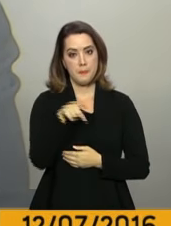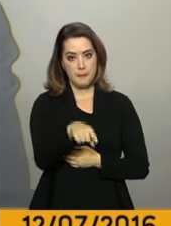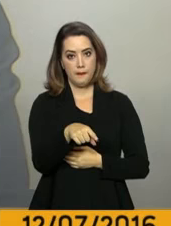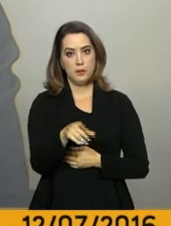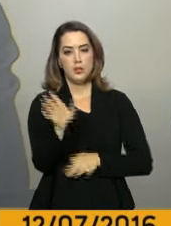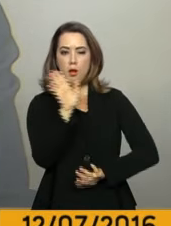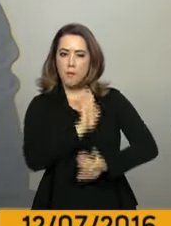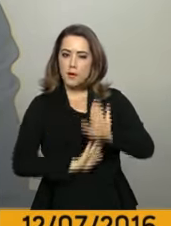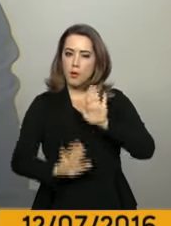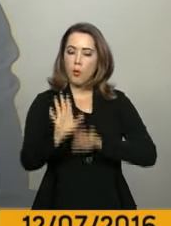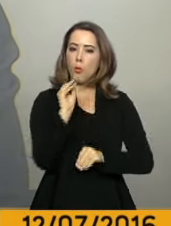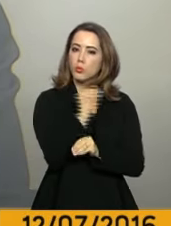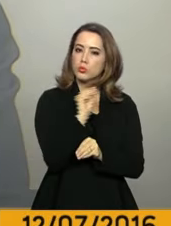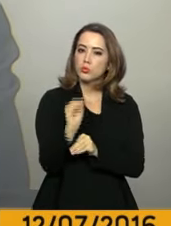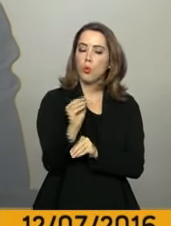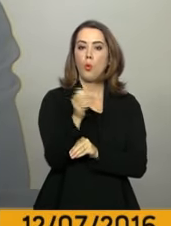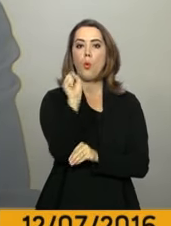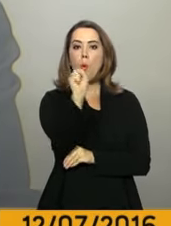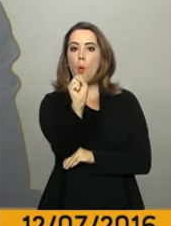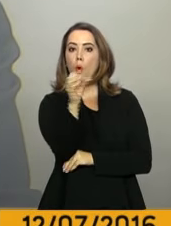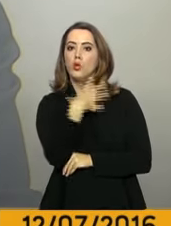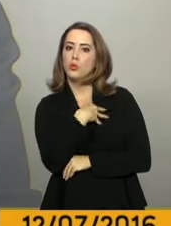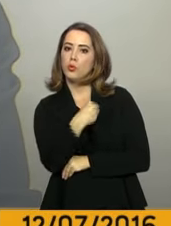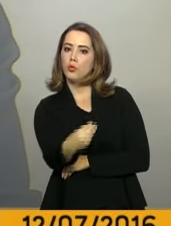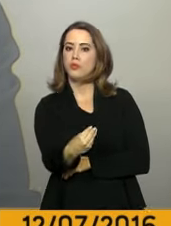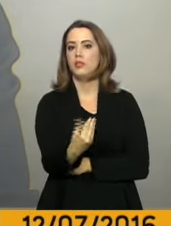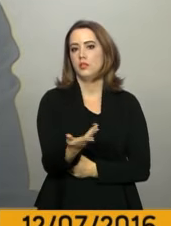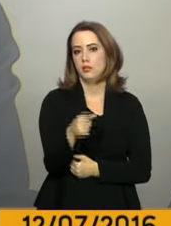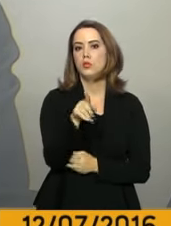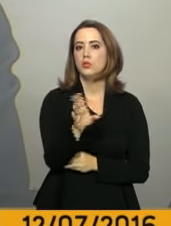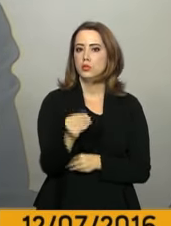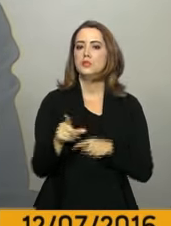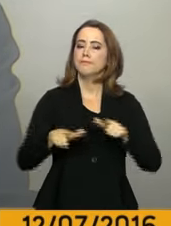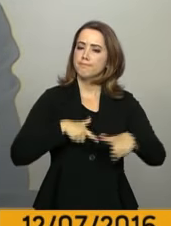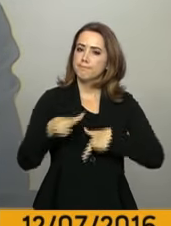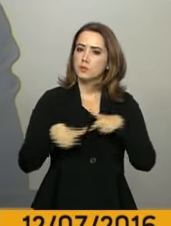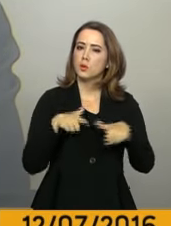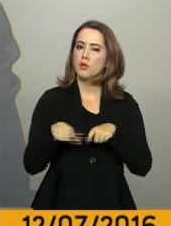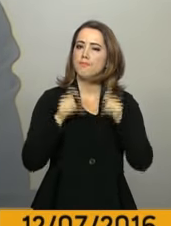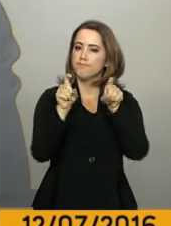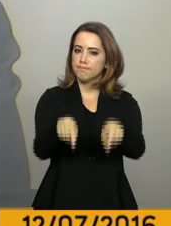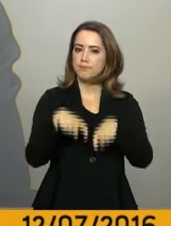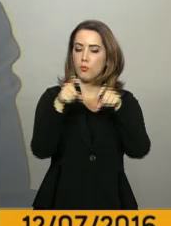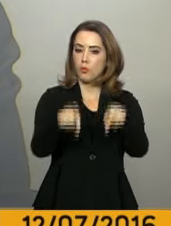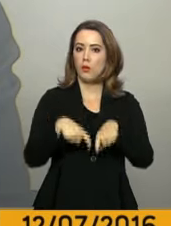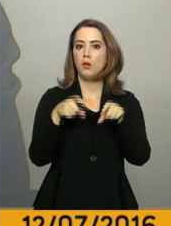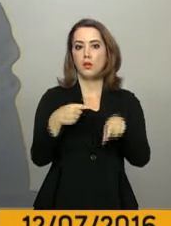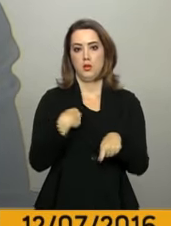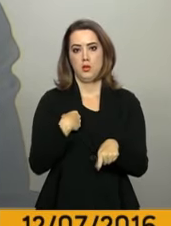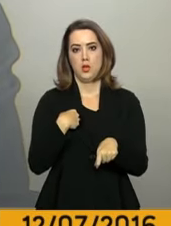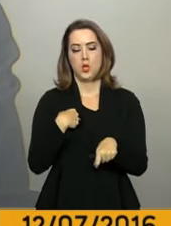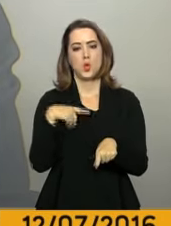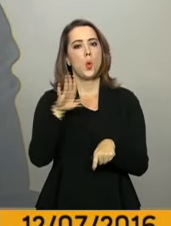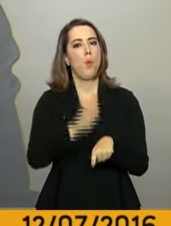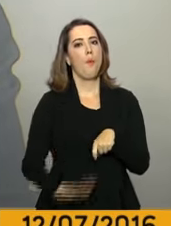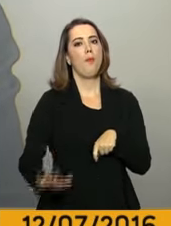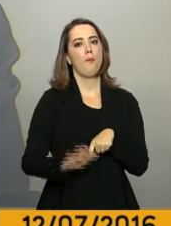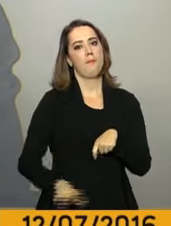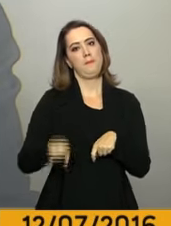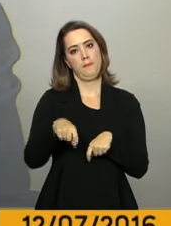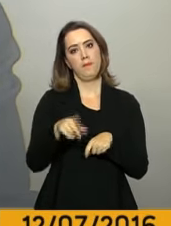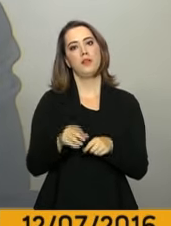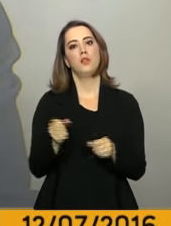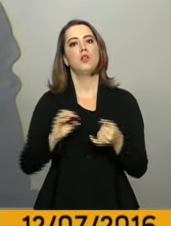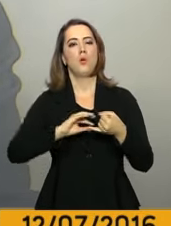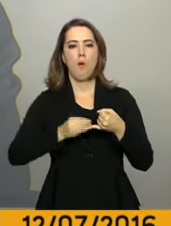para cuidar dos oito filhos ele se dedicaram agricultura eu era o último deles e foi plantando algodão café arroz